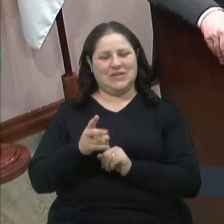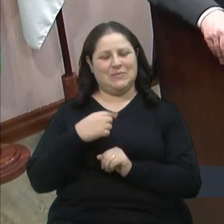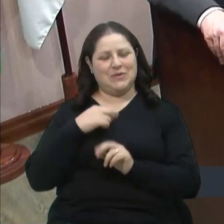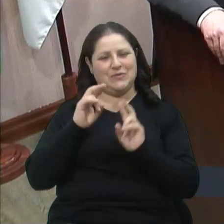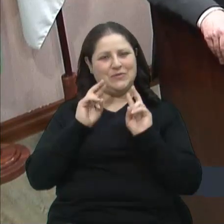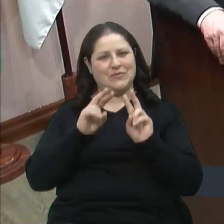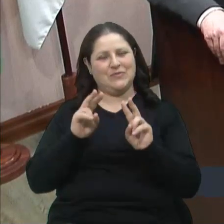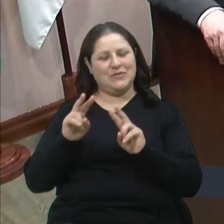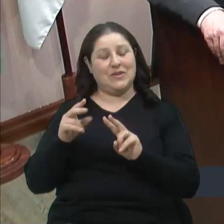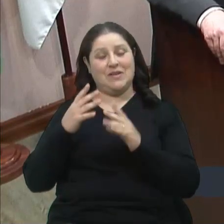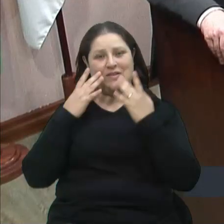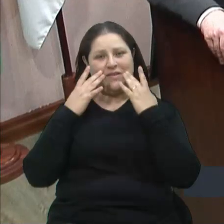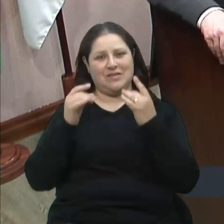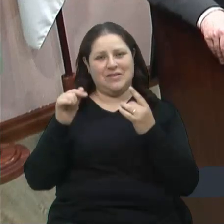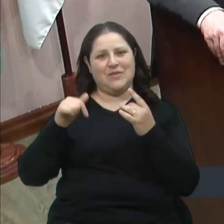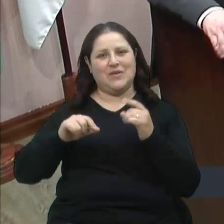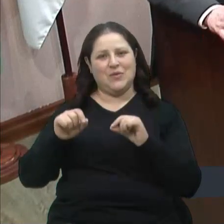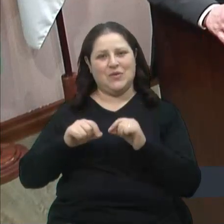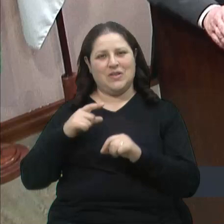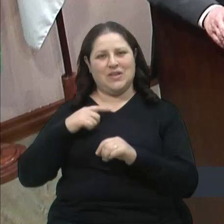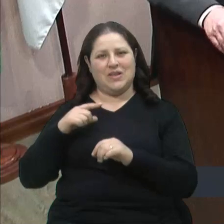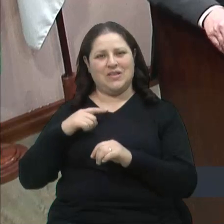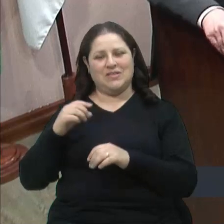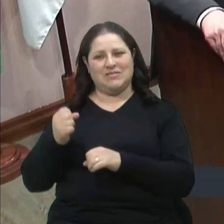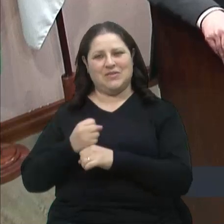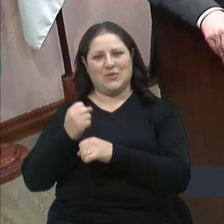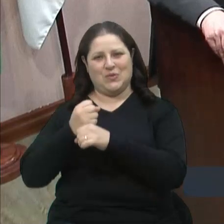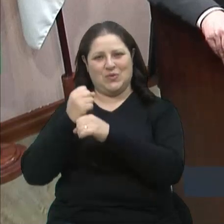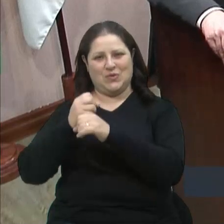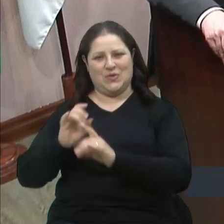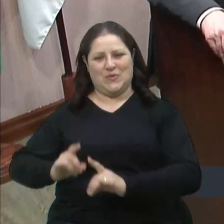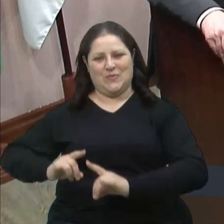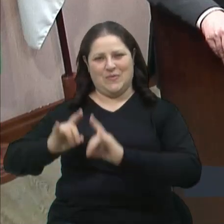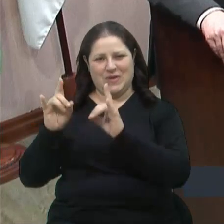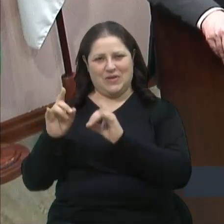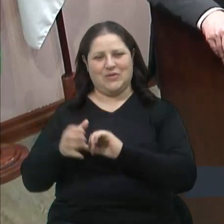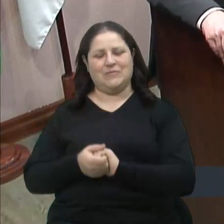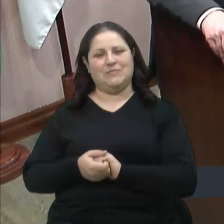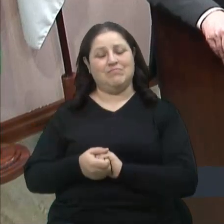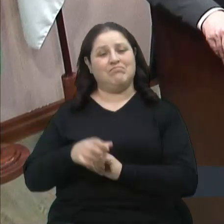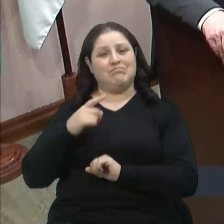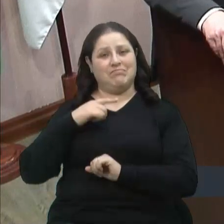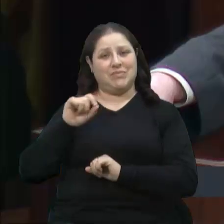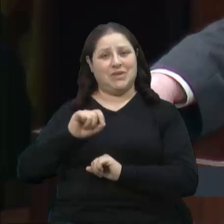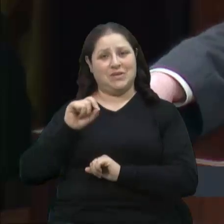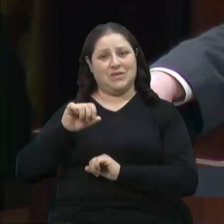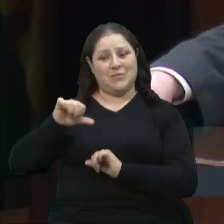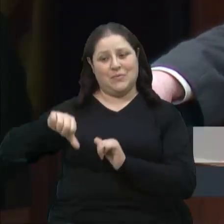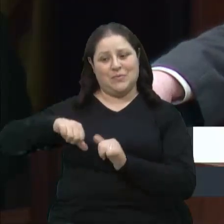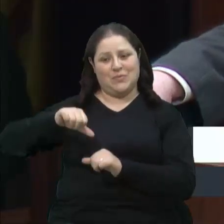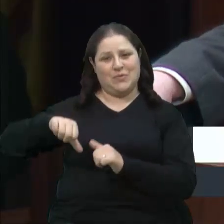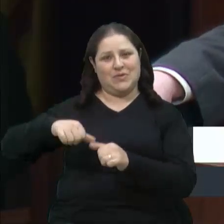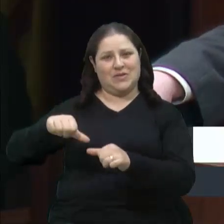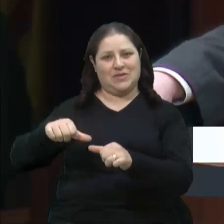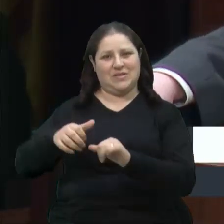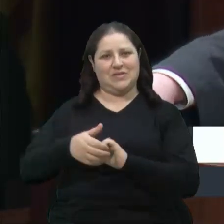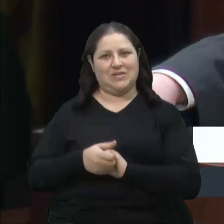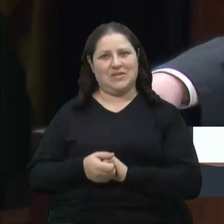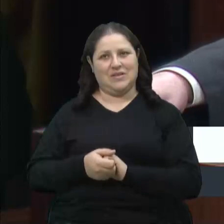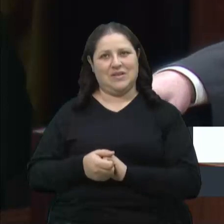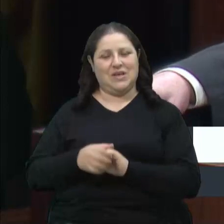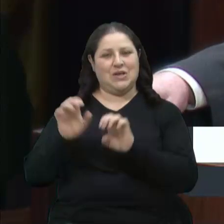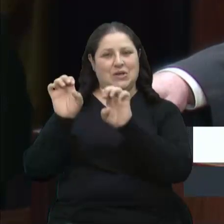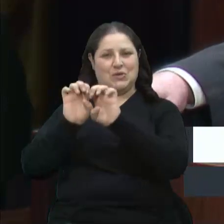Caxias do Sul. As edificações, elas sofreram mudanças, se não na